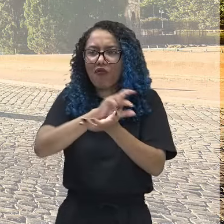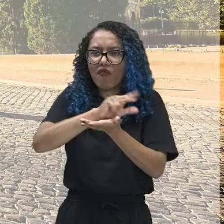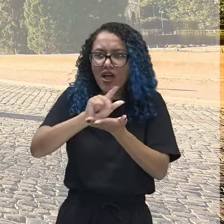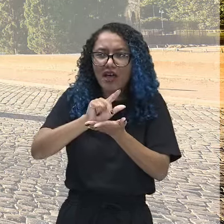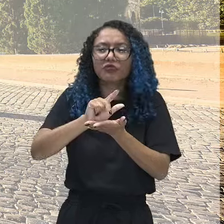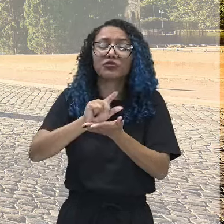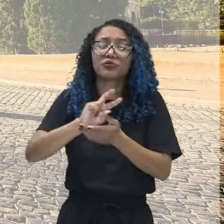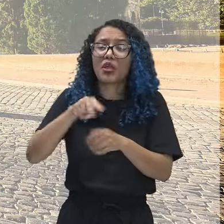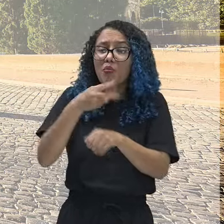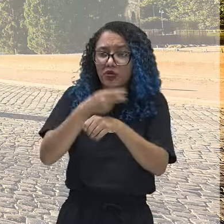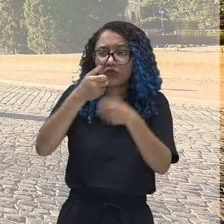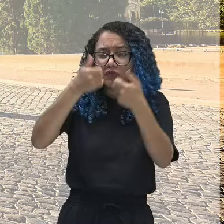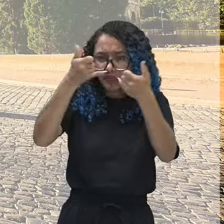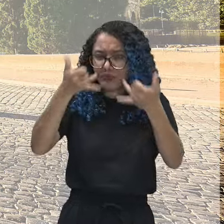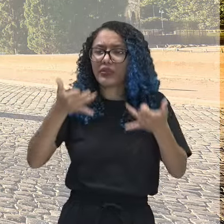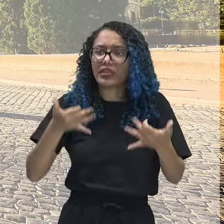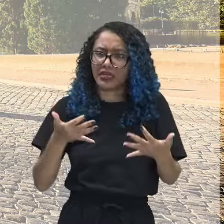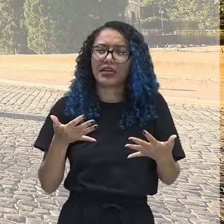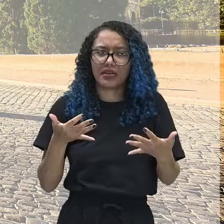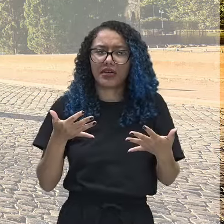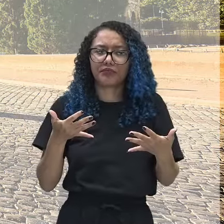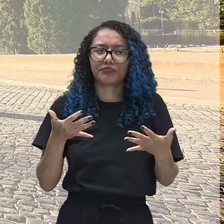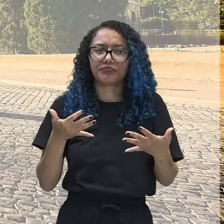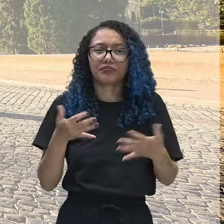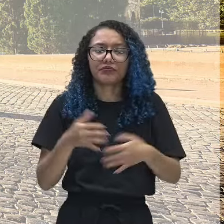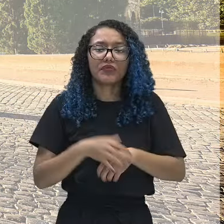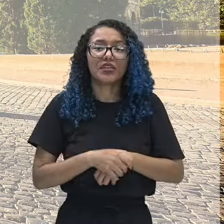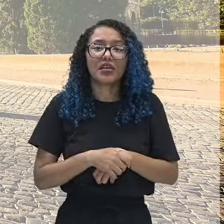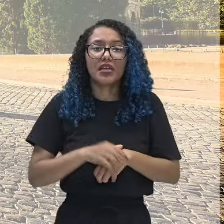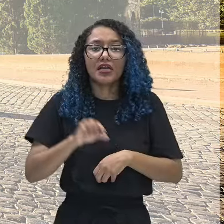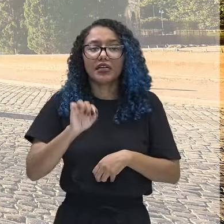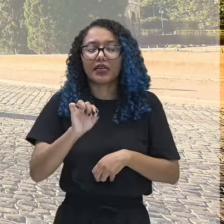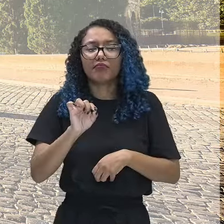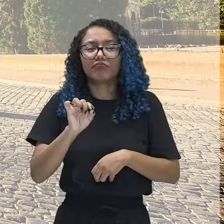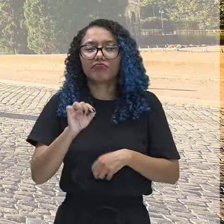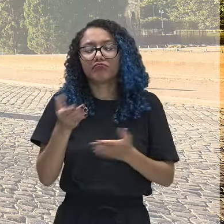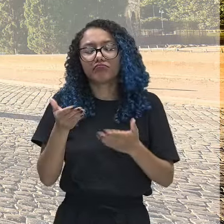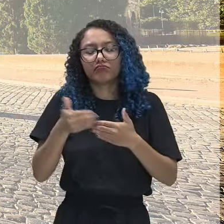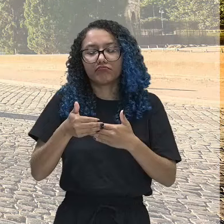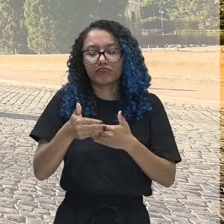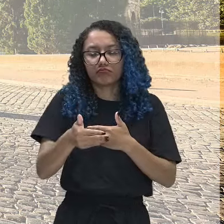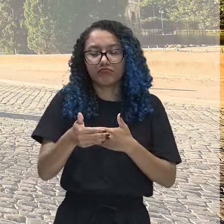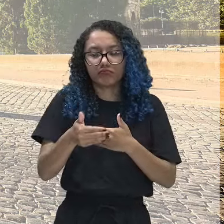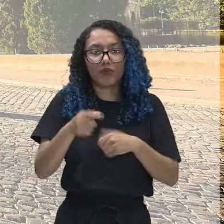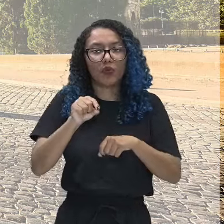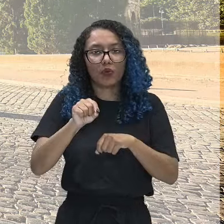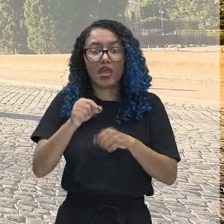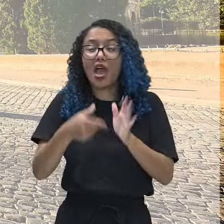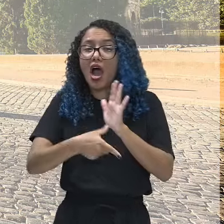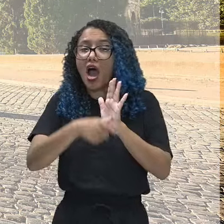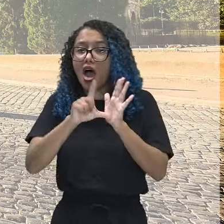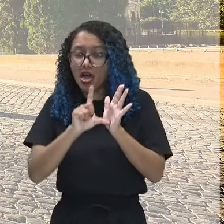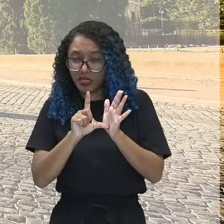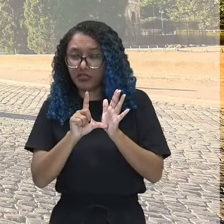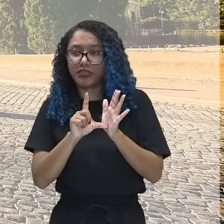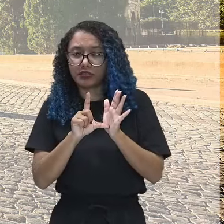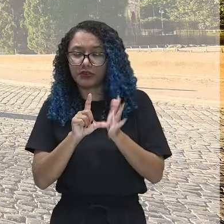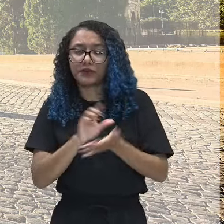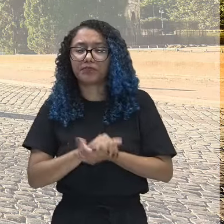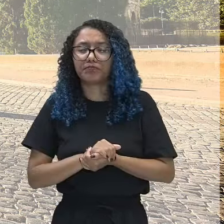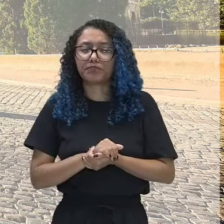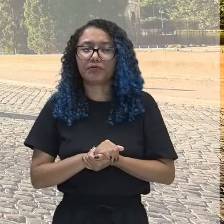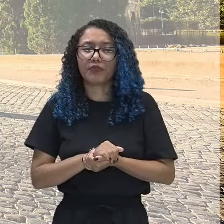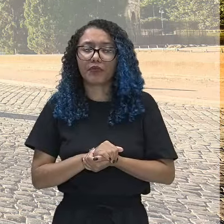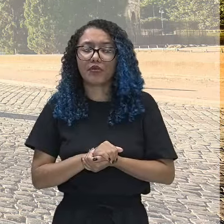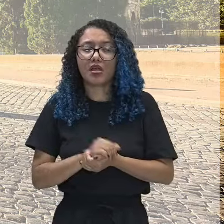próximo momento, que foi, a partir de um certo momento, considerado ali uma religião oficial do Império Romano,